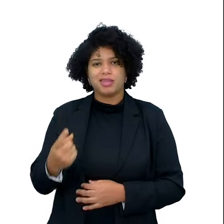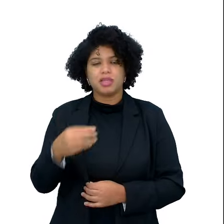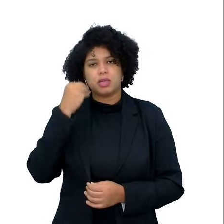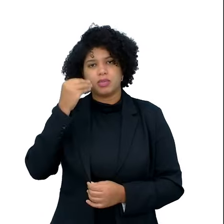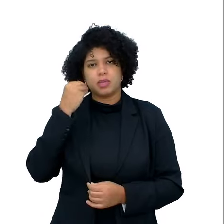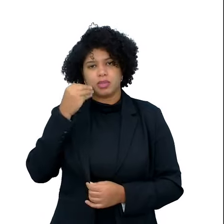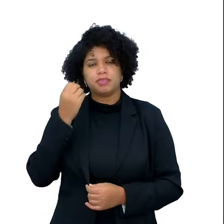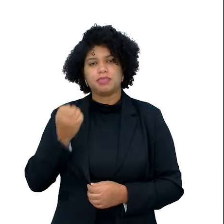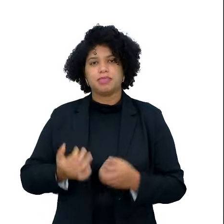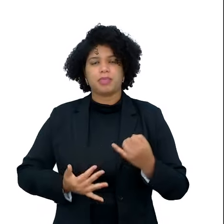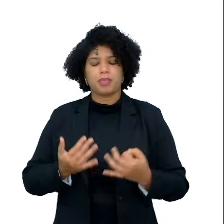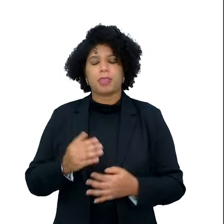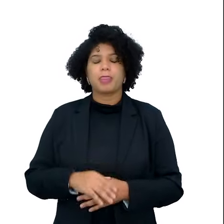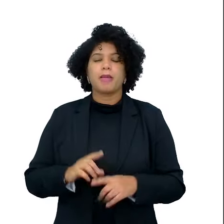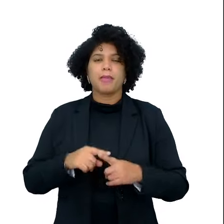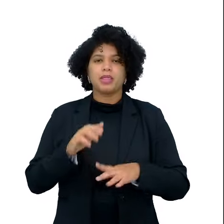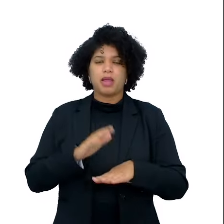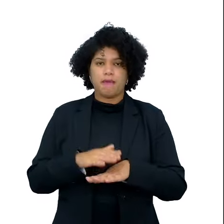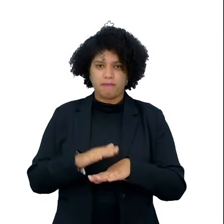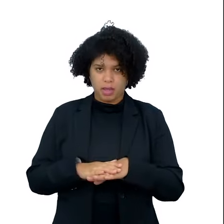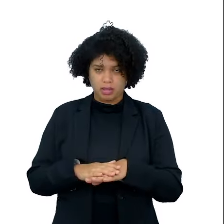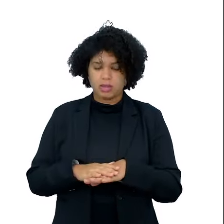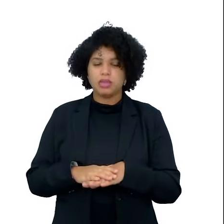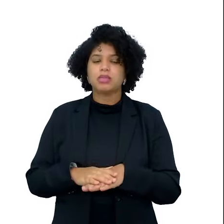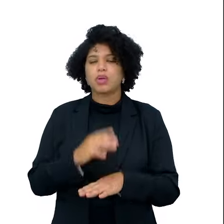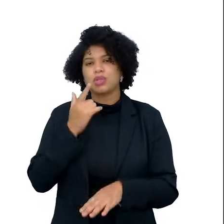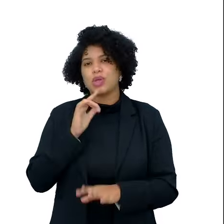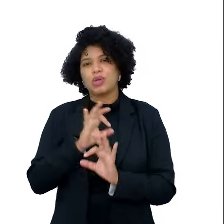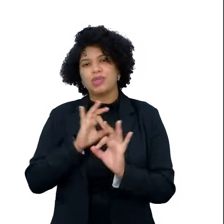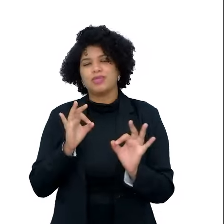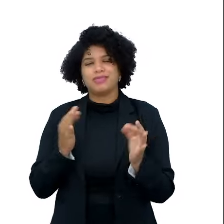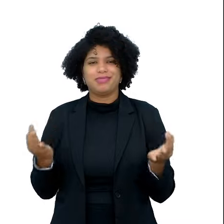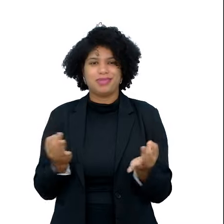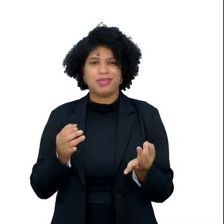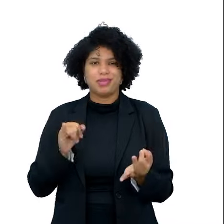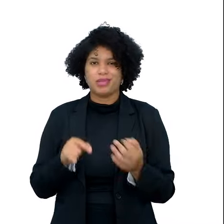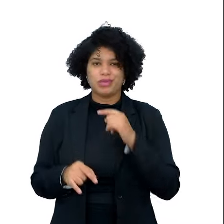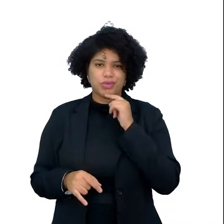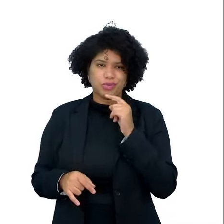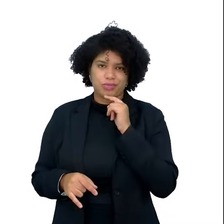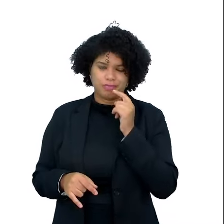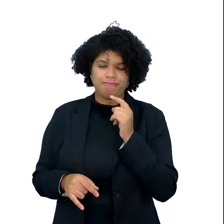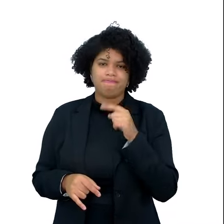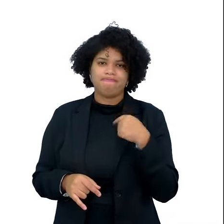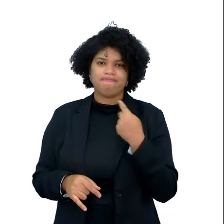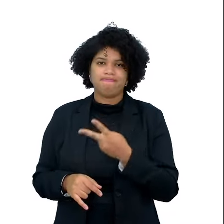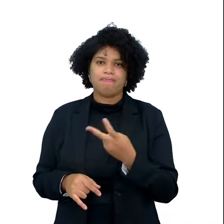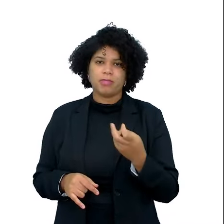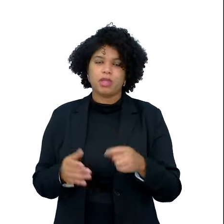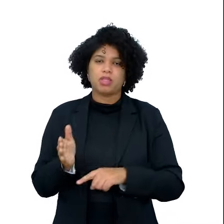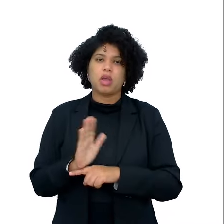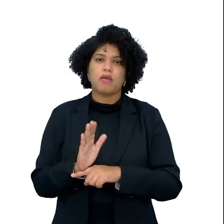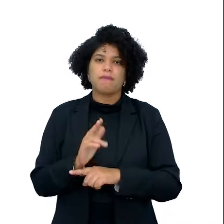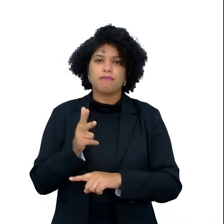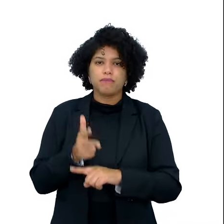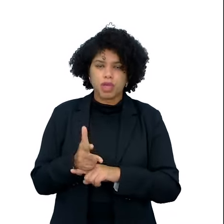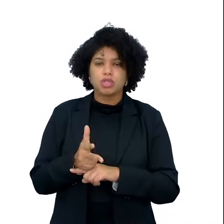experimentos. Quando dá para realizar, ótimo, perfeito. Quando não dá para realizar, que a gente veja um vídeo, que a